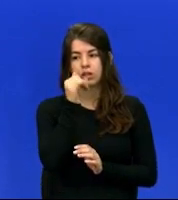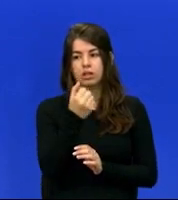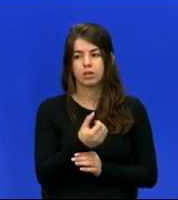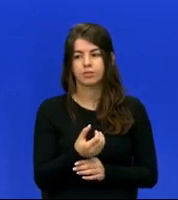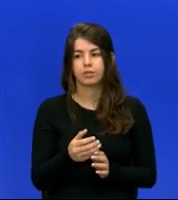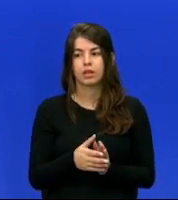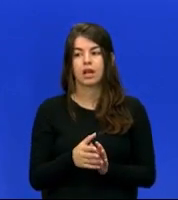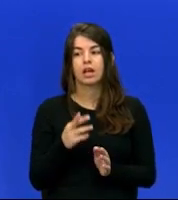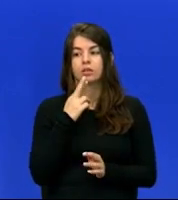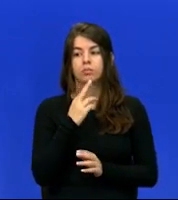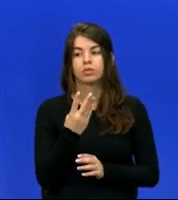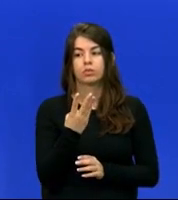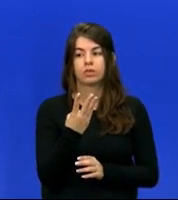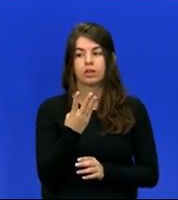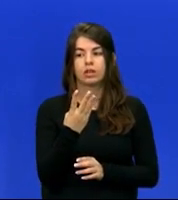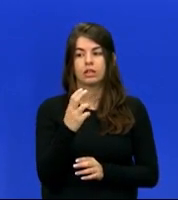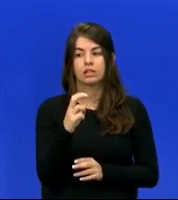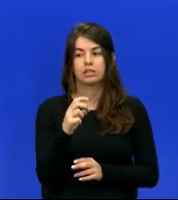0,7967, totalizando